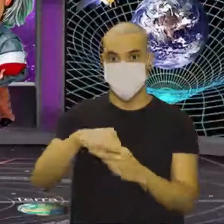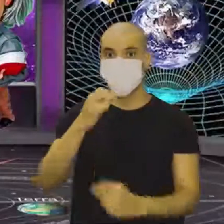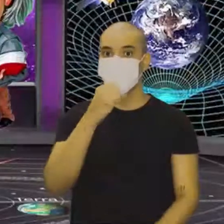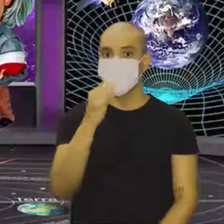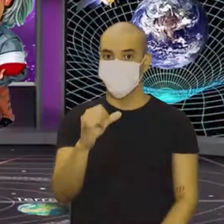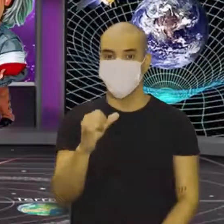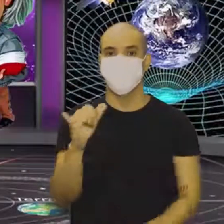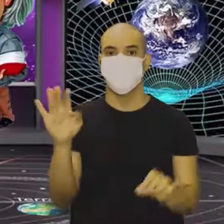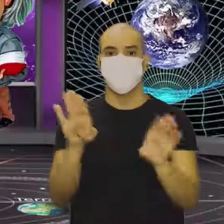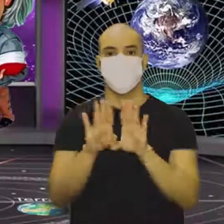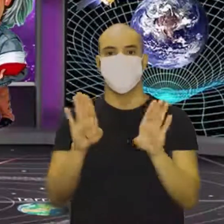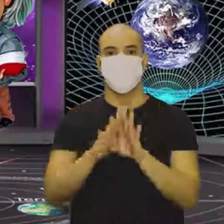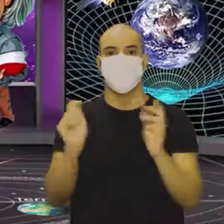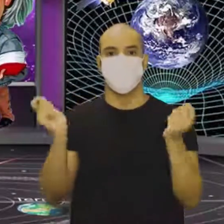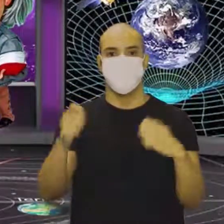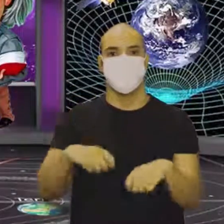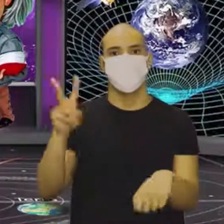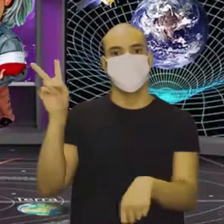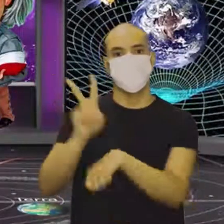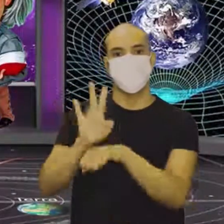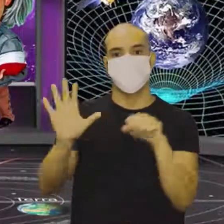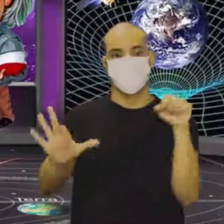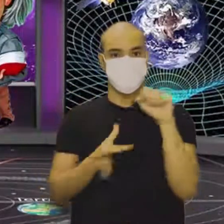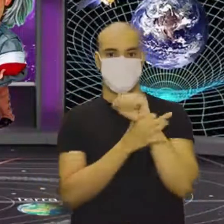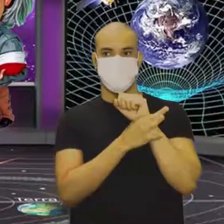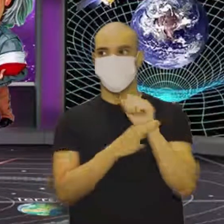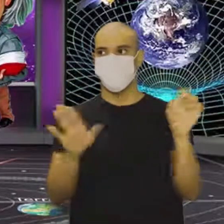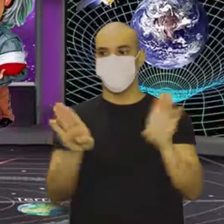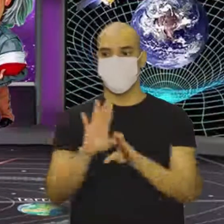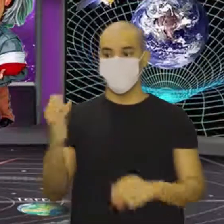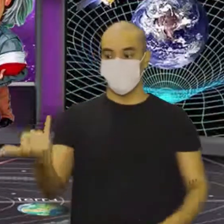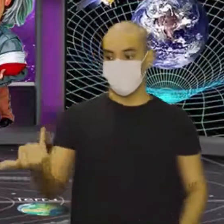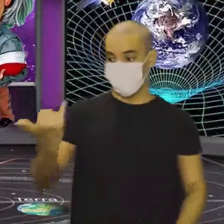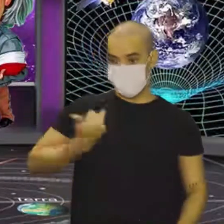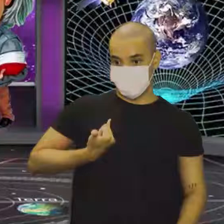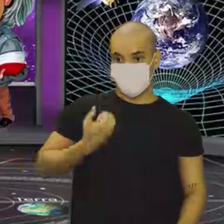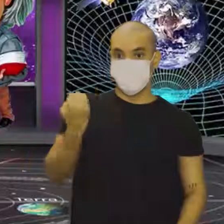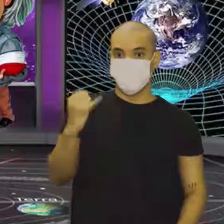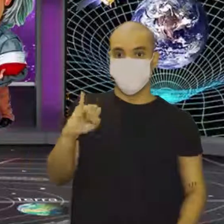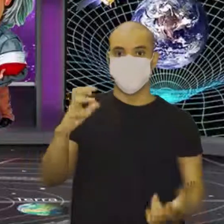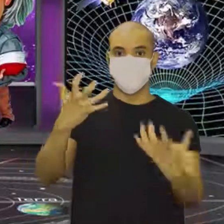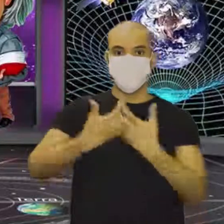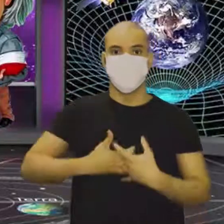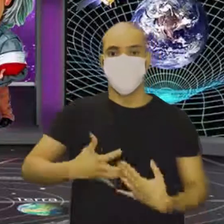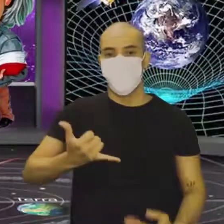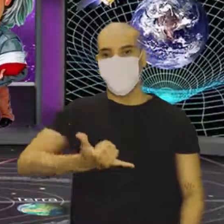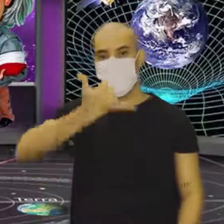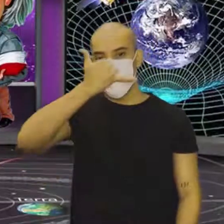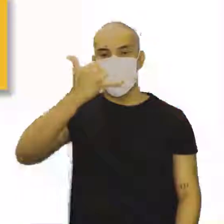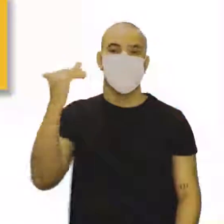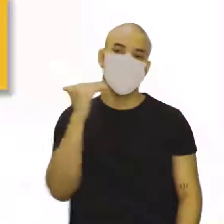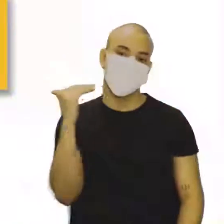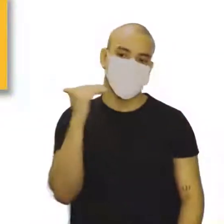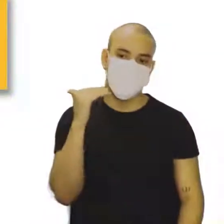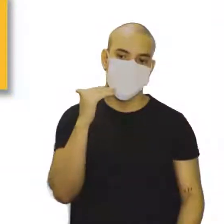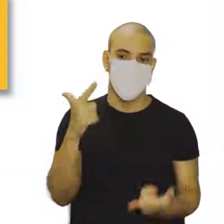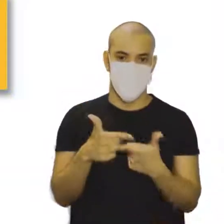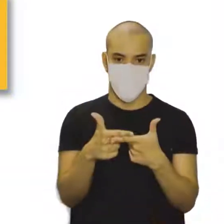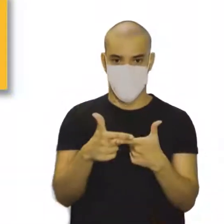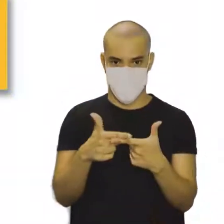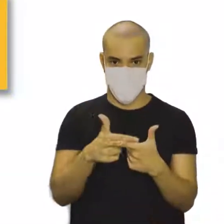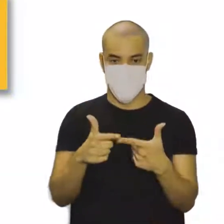elétricos que vão dar aí alguma proteção e também vão te avisar em caso de defeito, ok? Então, vamos lá,